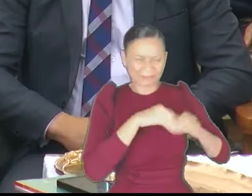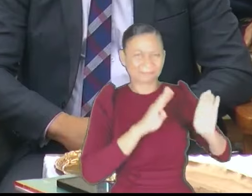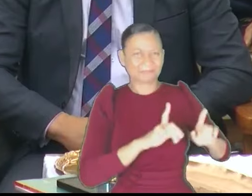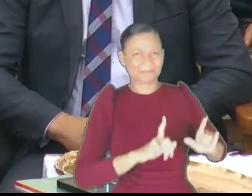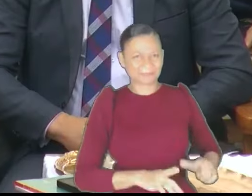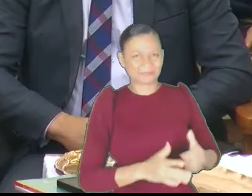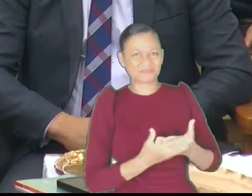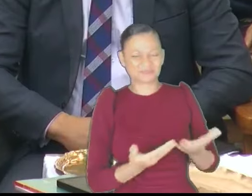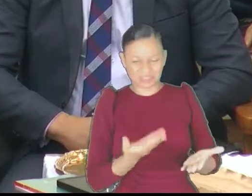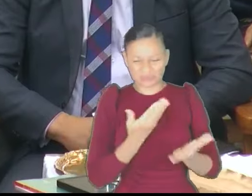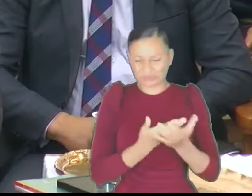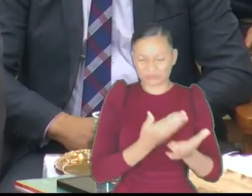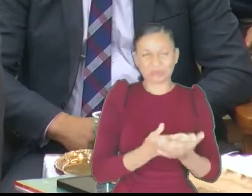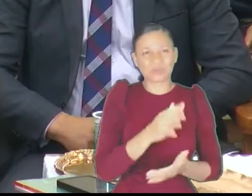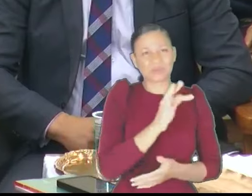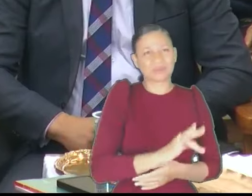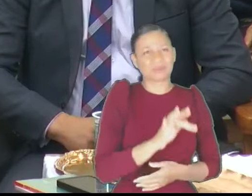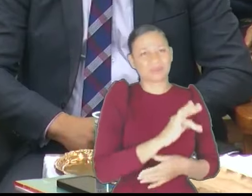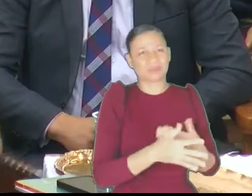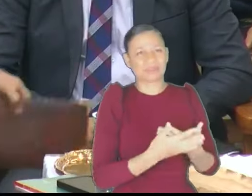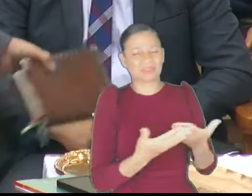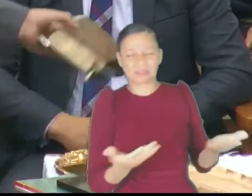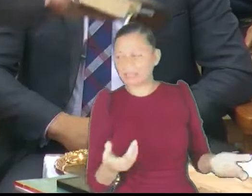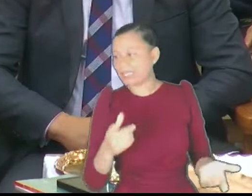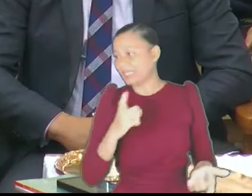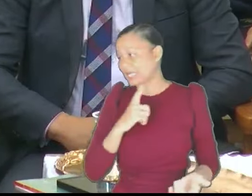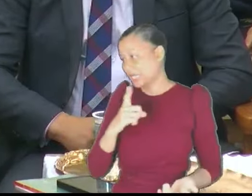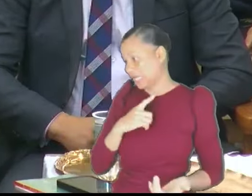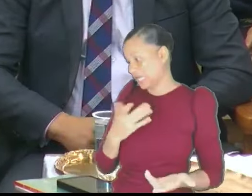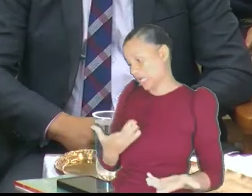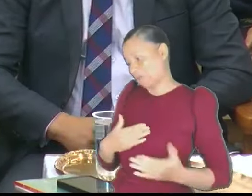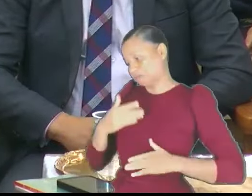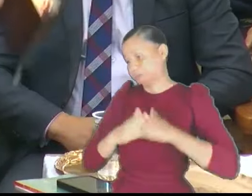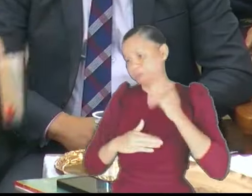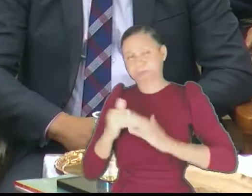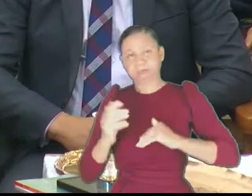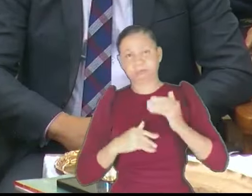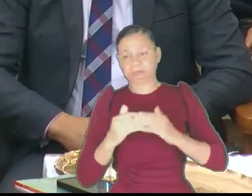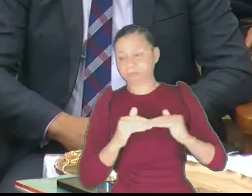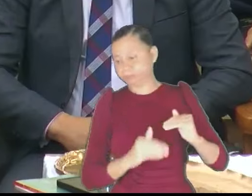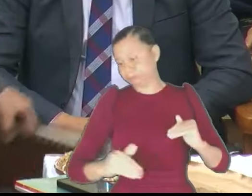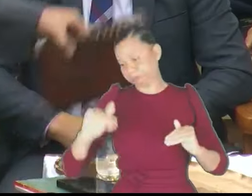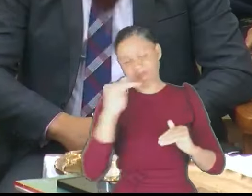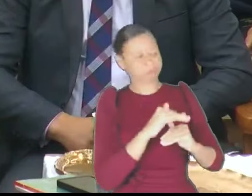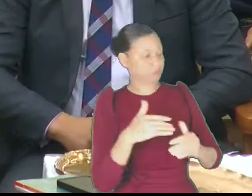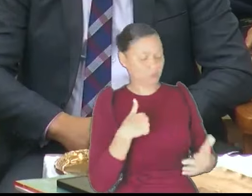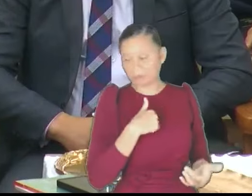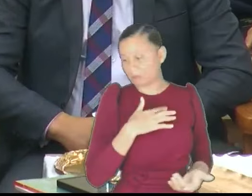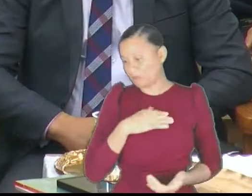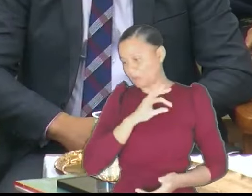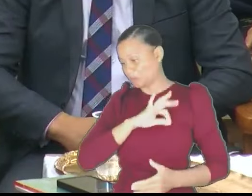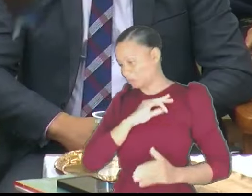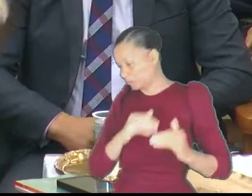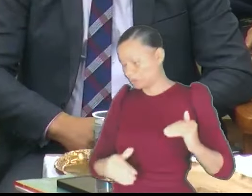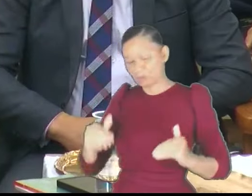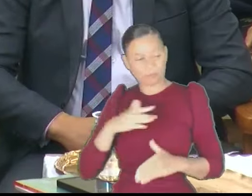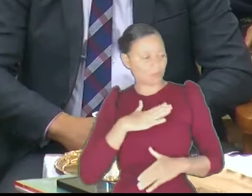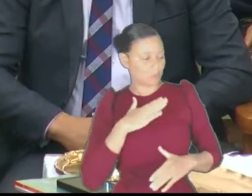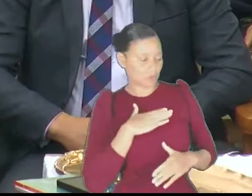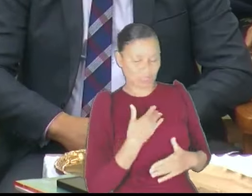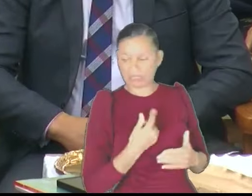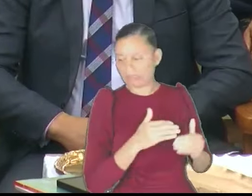tantas faculdades, graças a Deus por ela. Pastor, porque eu tenho, a minha profissão é de alto nível, graças a Deus. Pastor, porque o meu salário, pastor, porque o meu negócio,